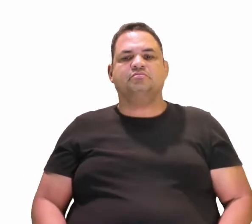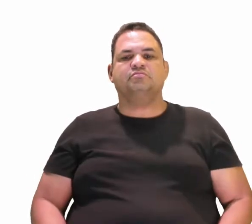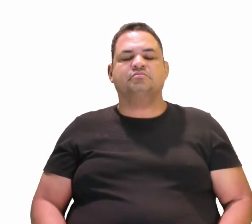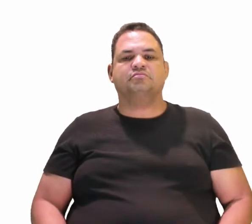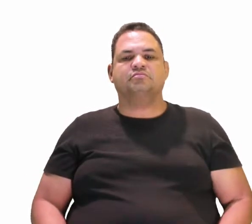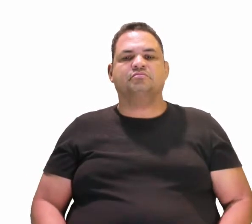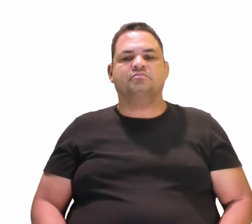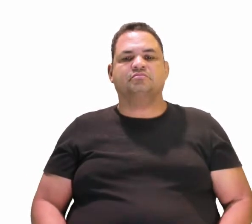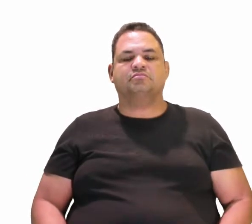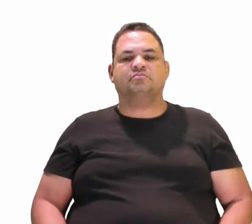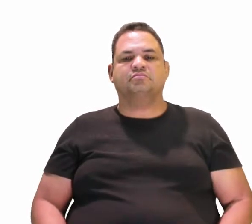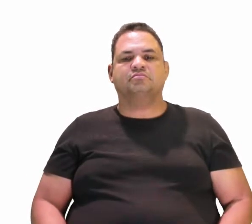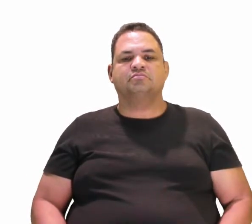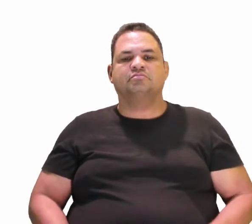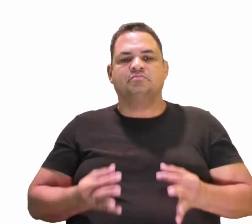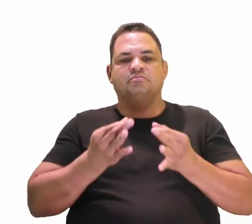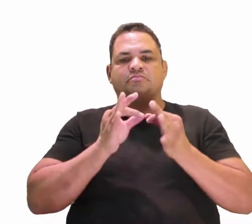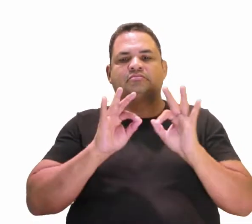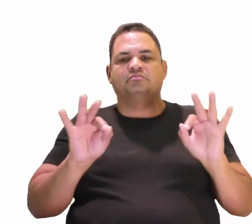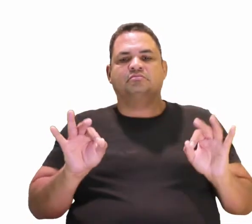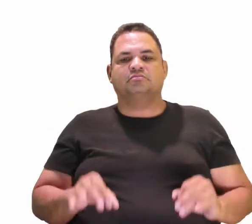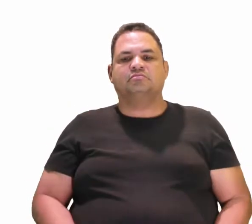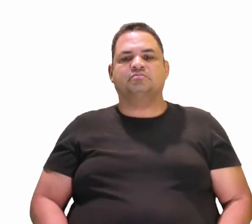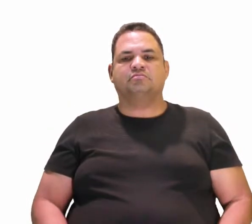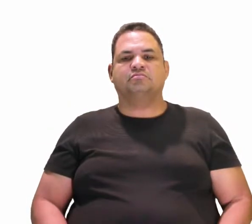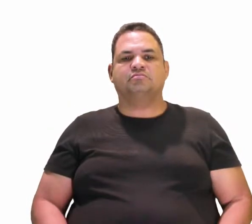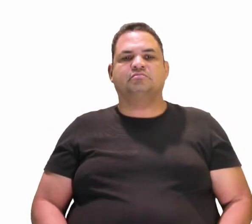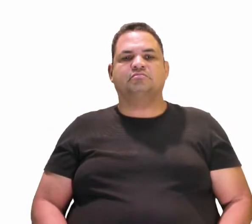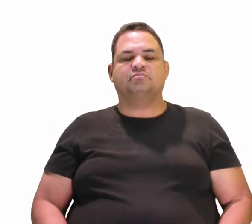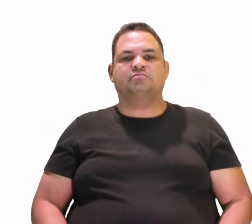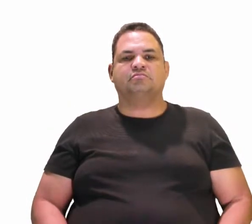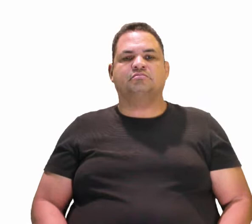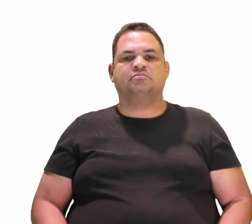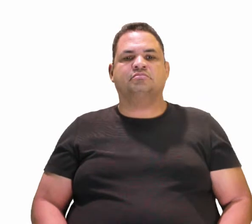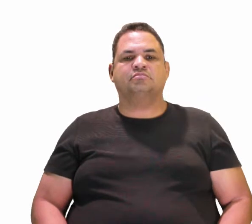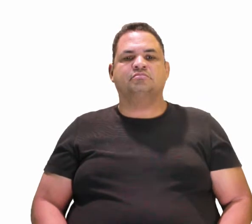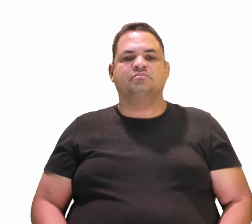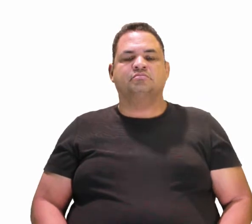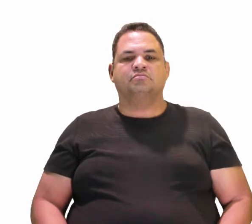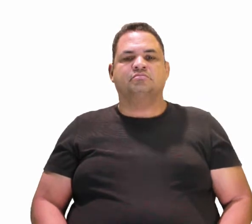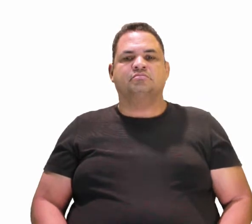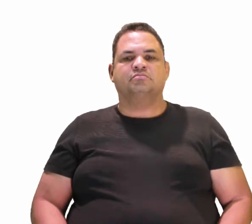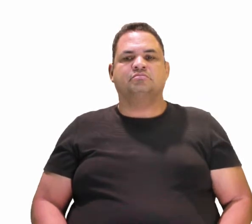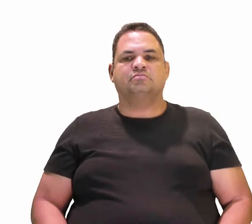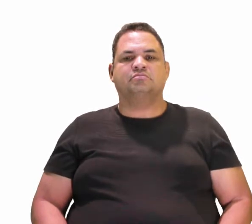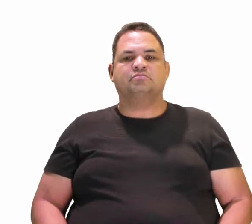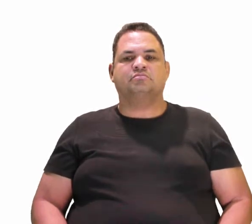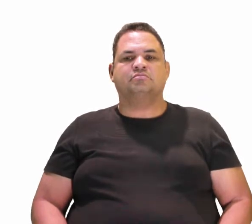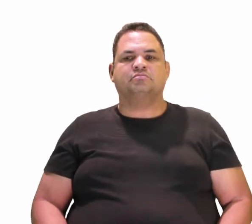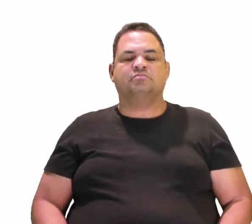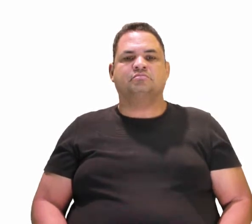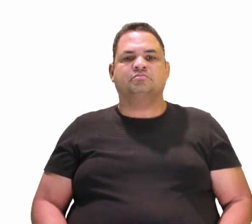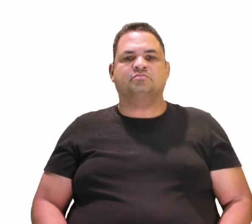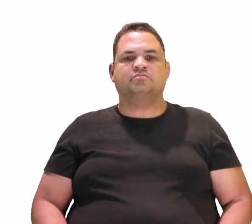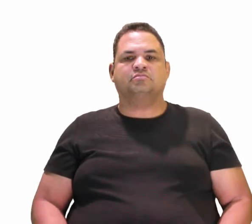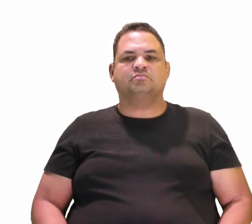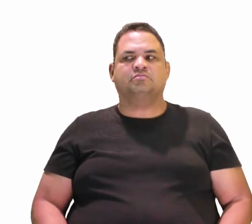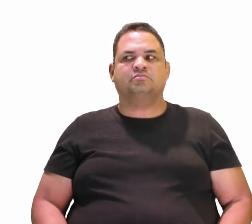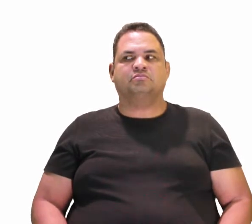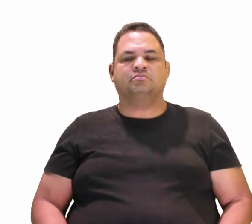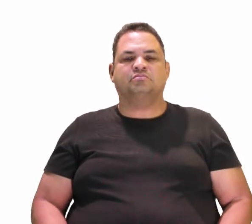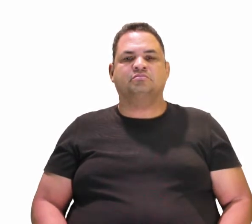muito simples. Olha só. How many of these 9 tips for a better life do